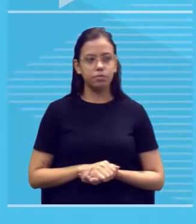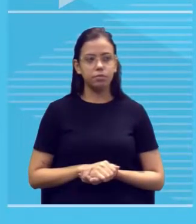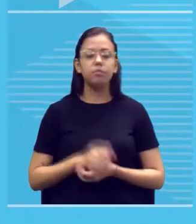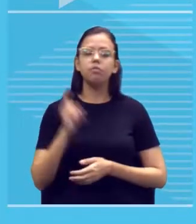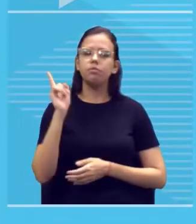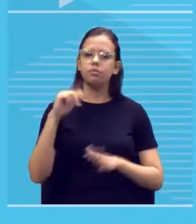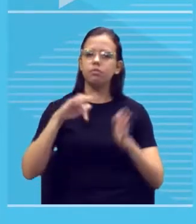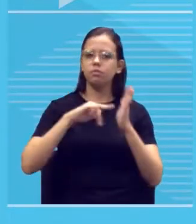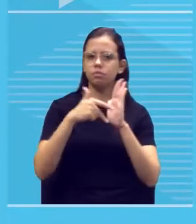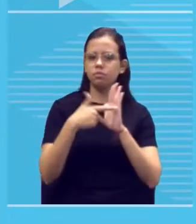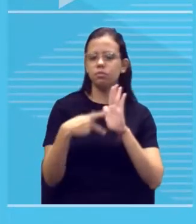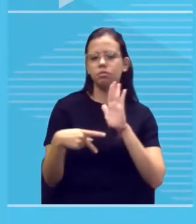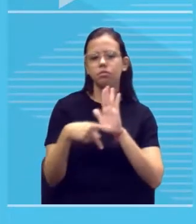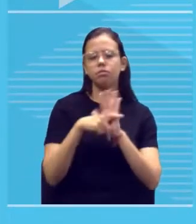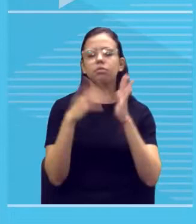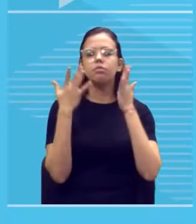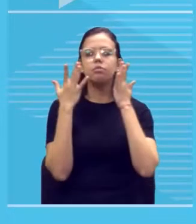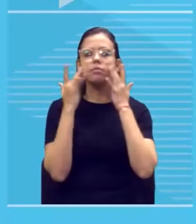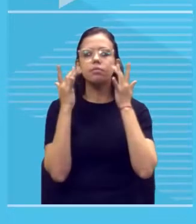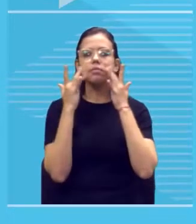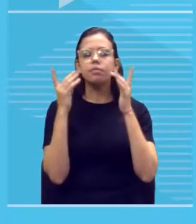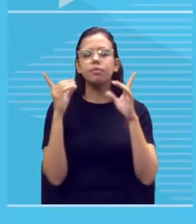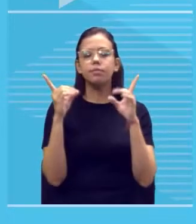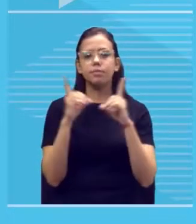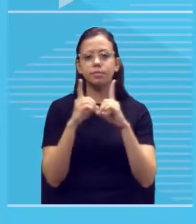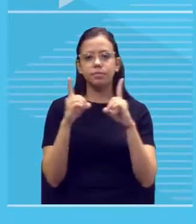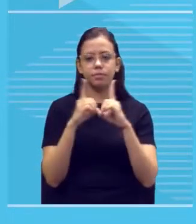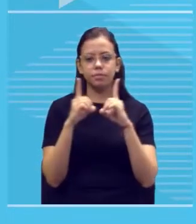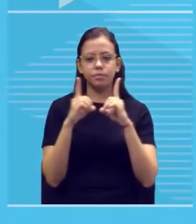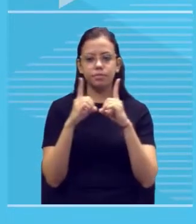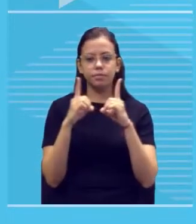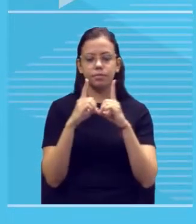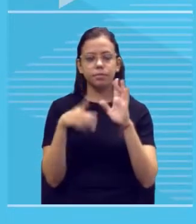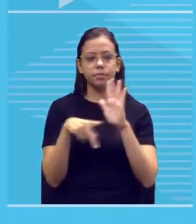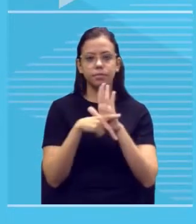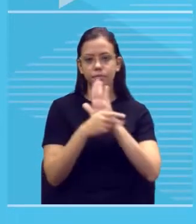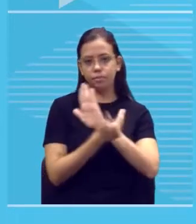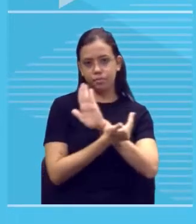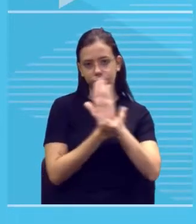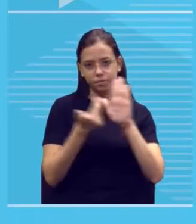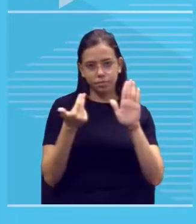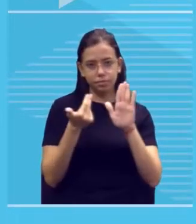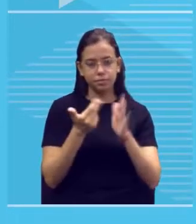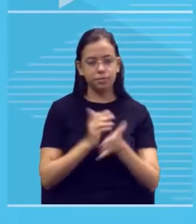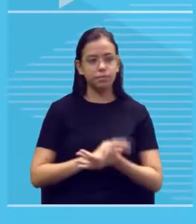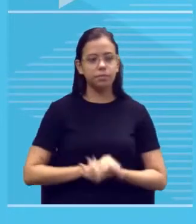desse teatro didático do vetor